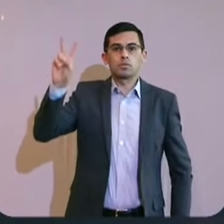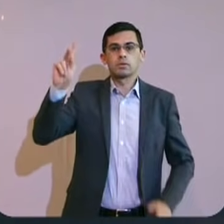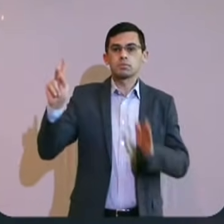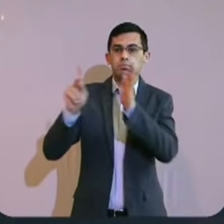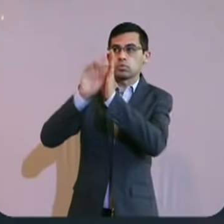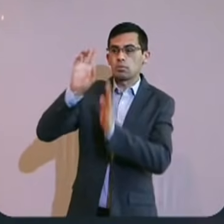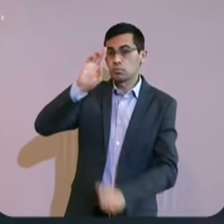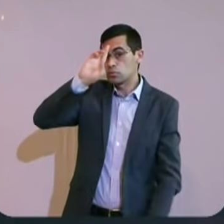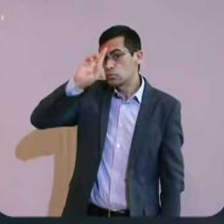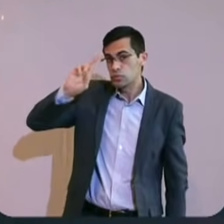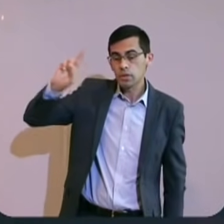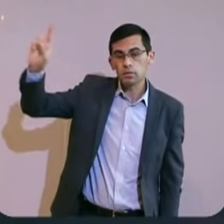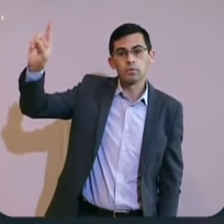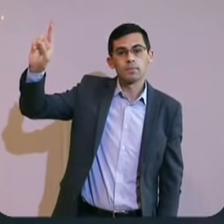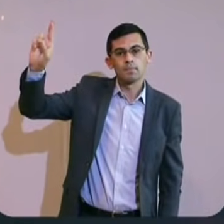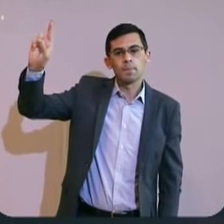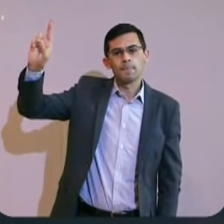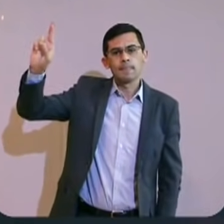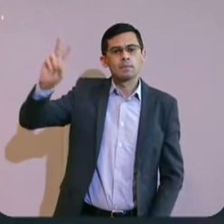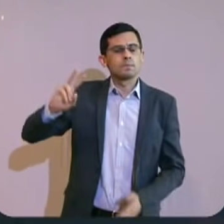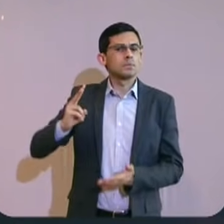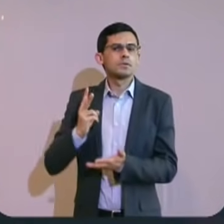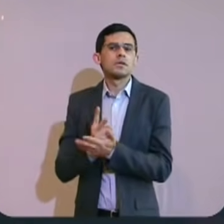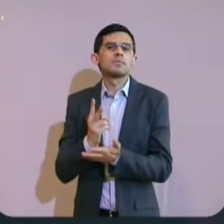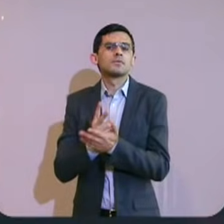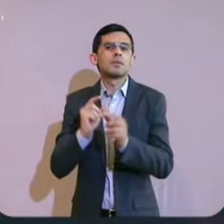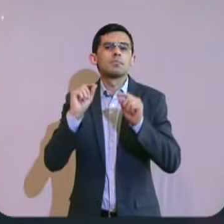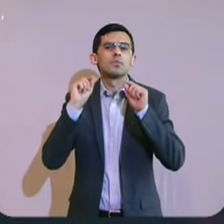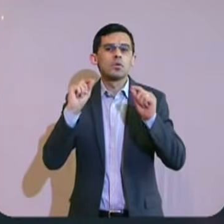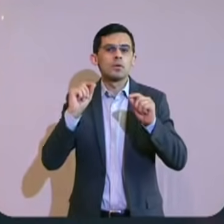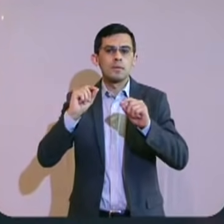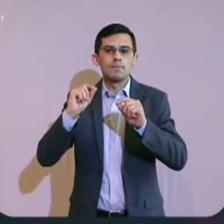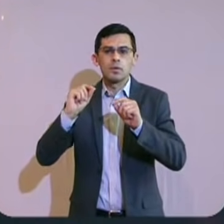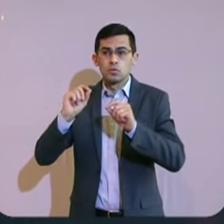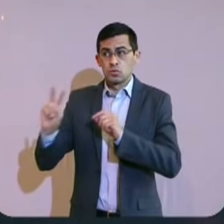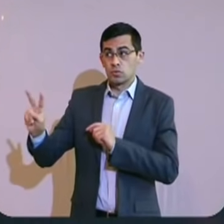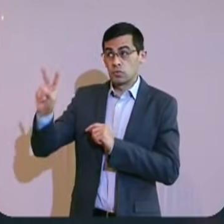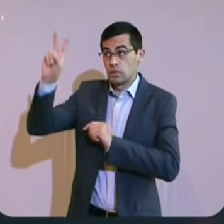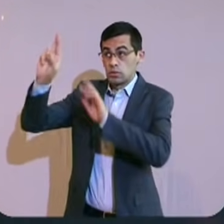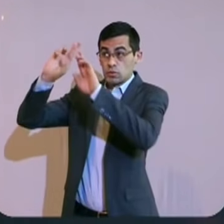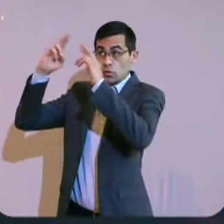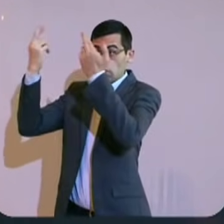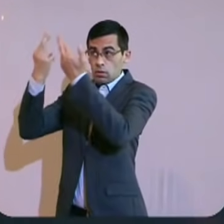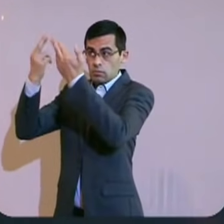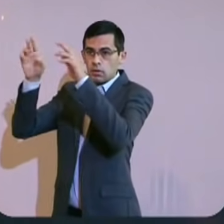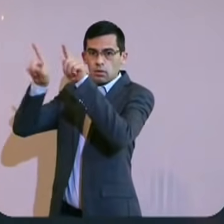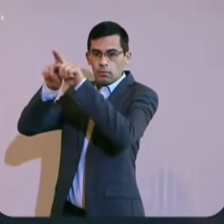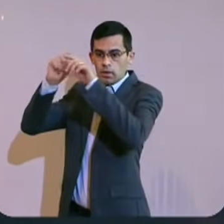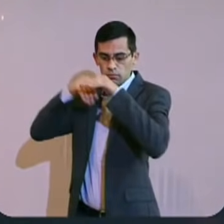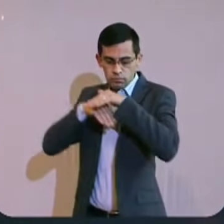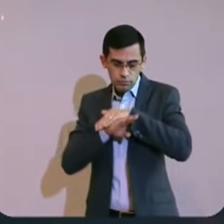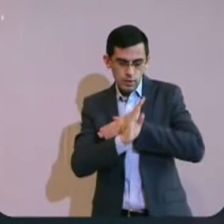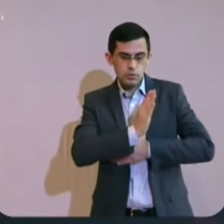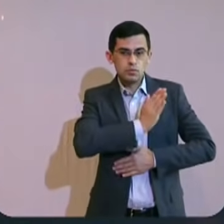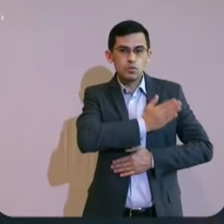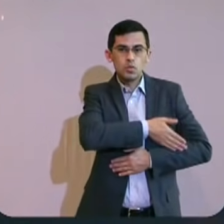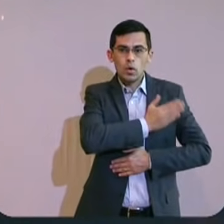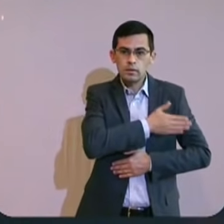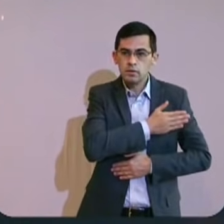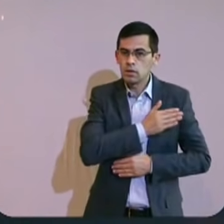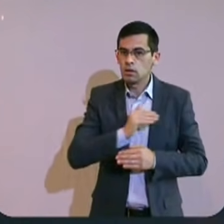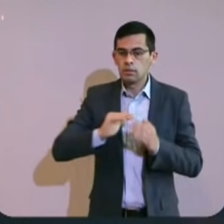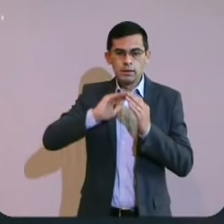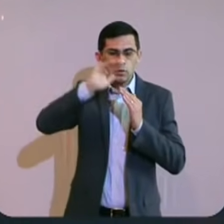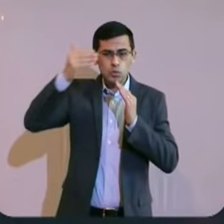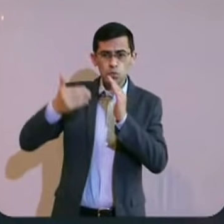E esses valores precisam ser colocados como os nossos valores. Suas